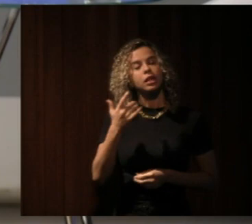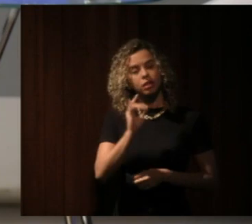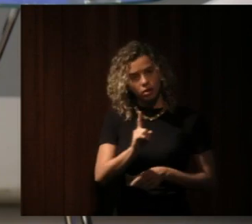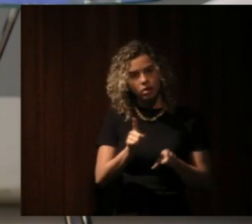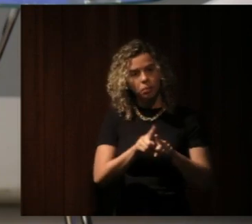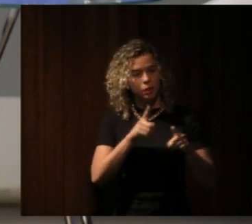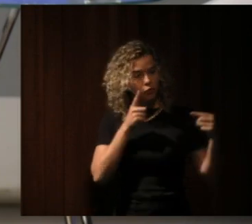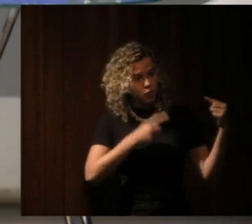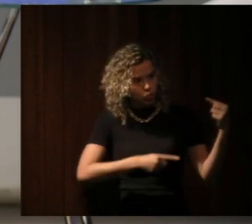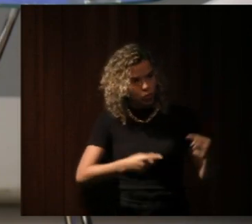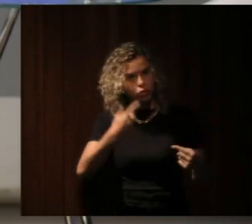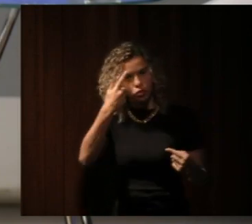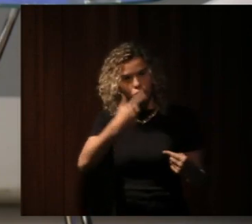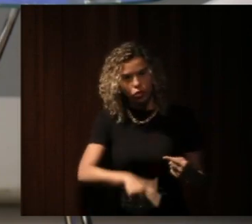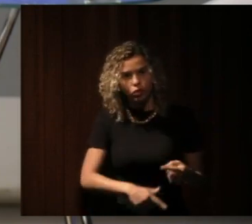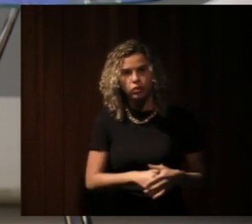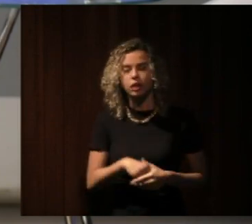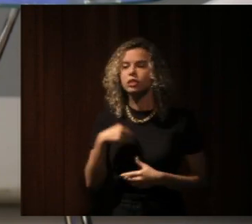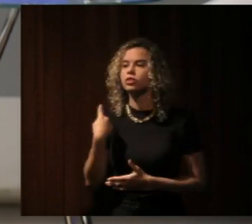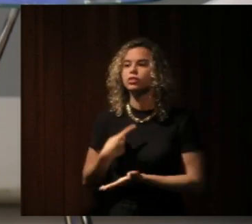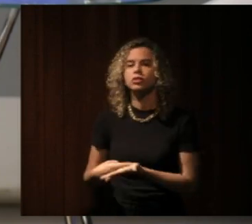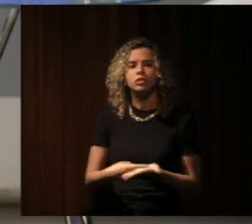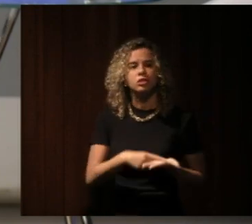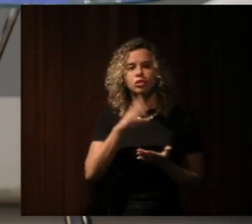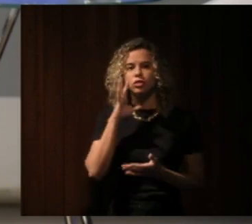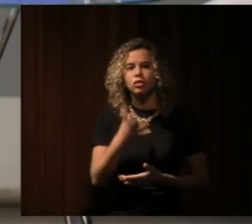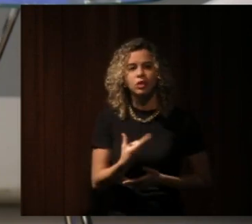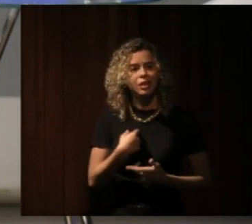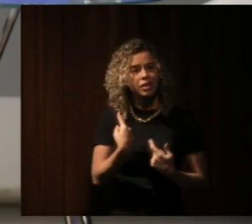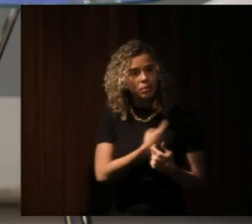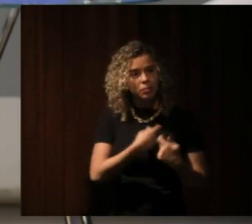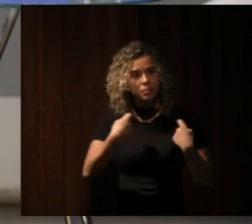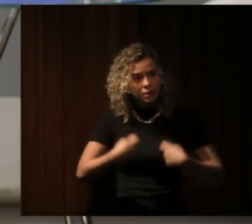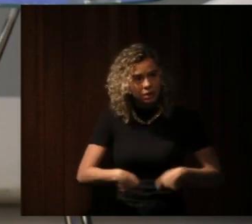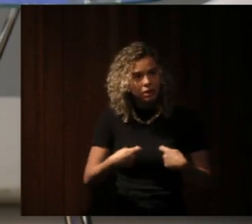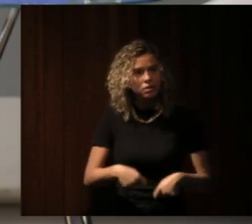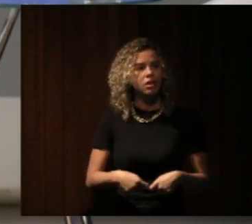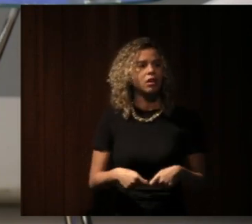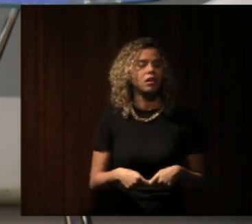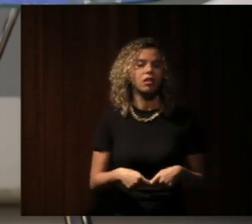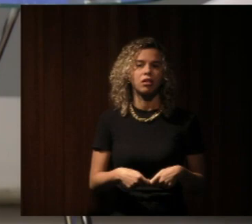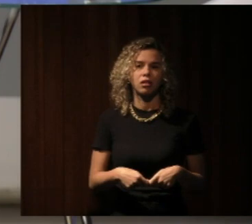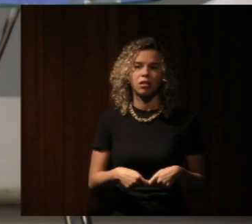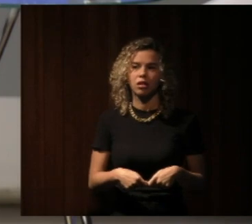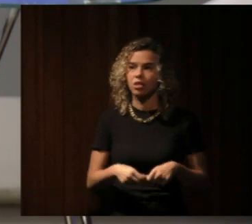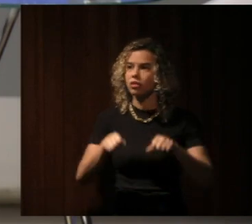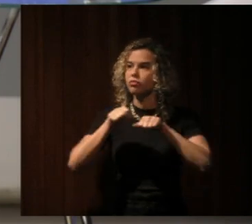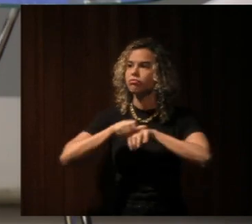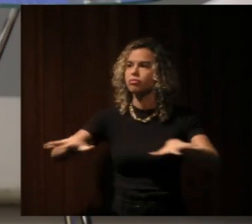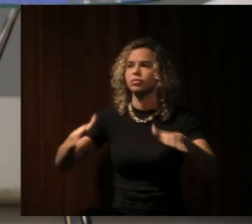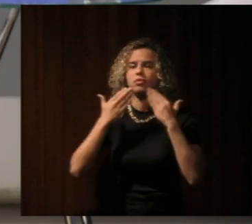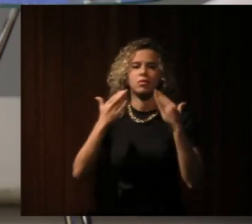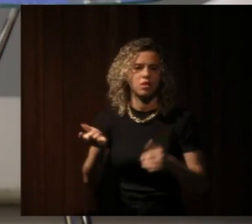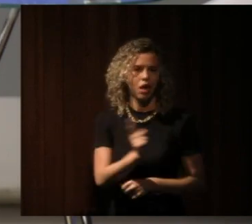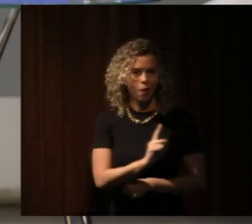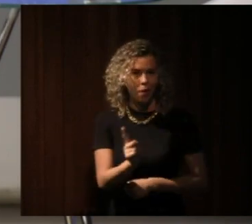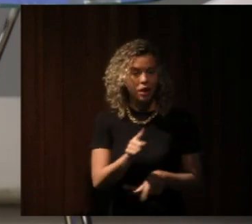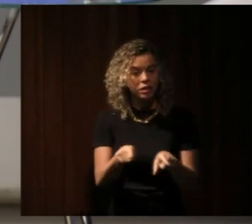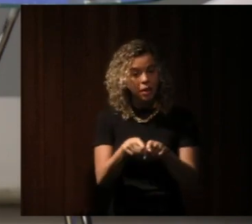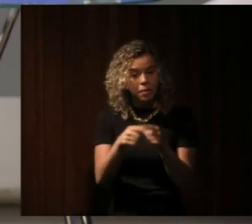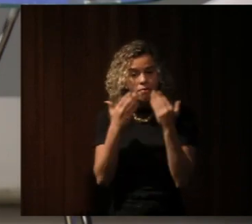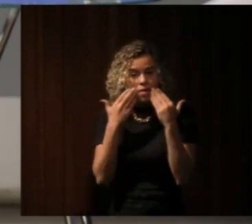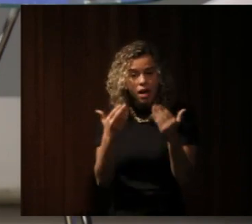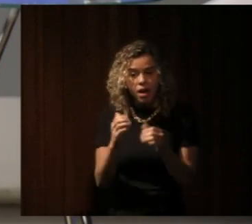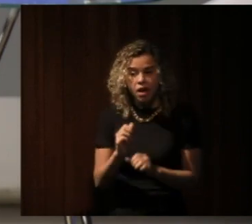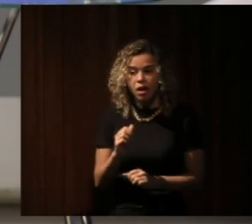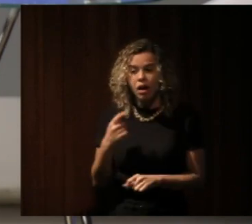discussão voltou e a gente eh eh eh e sentiu essa necessidade inclusive de além de não divulgar e ser transparente